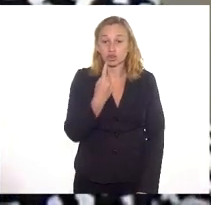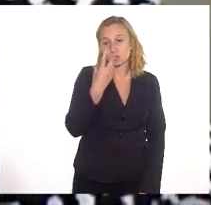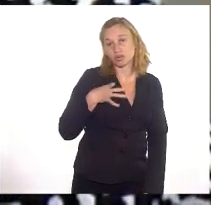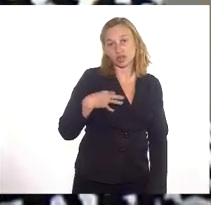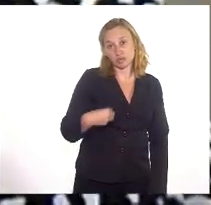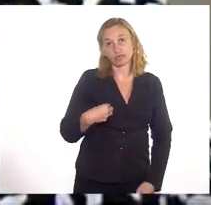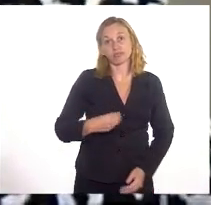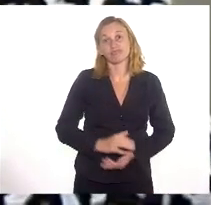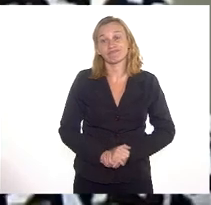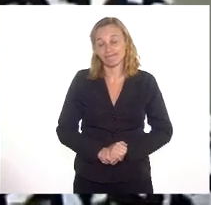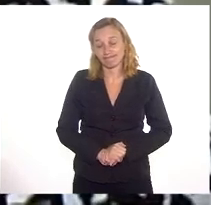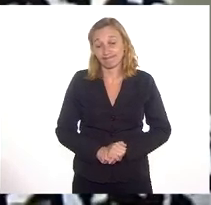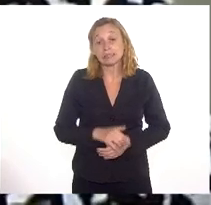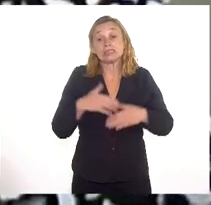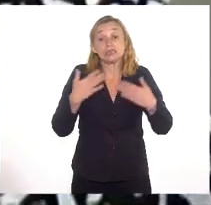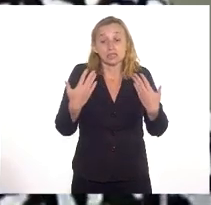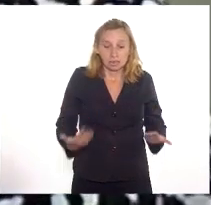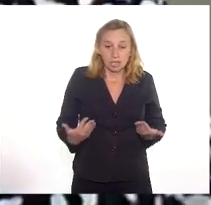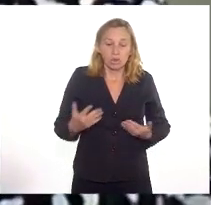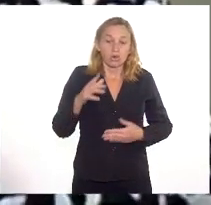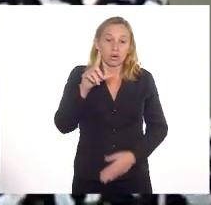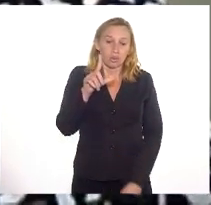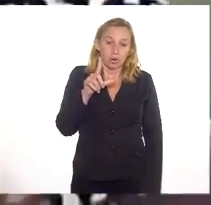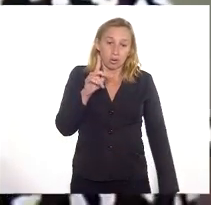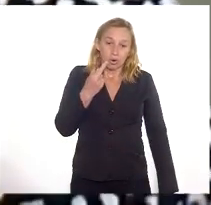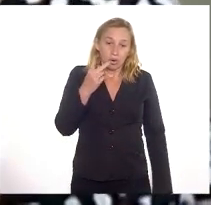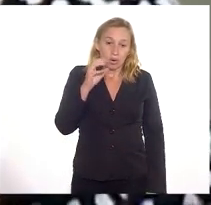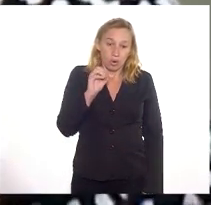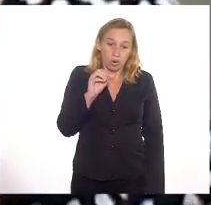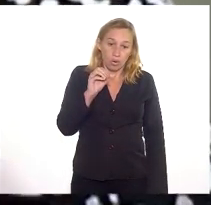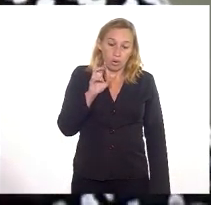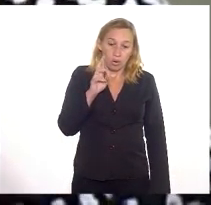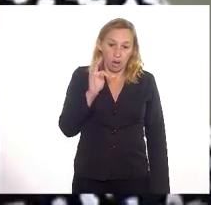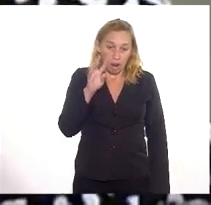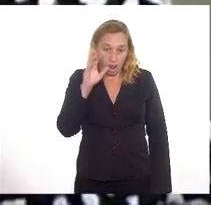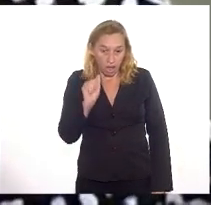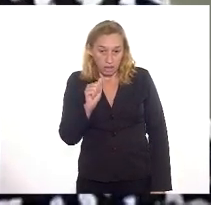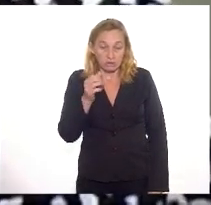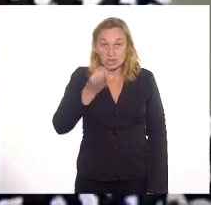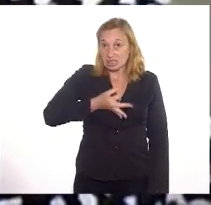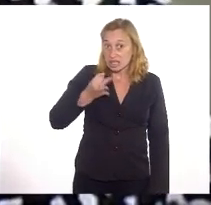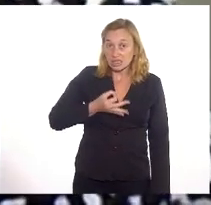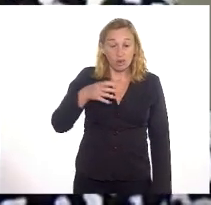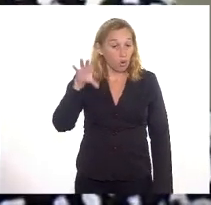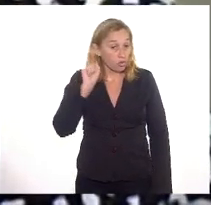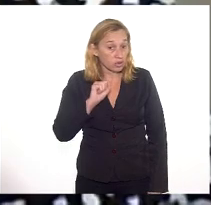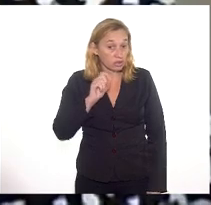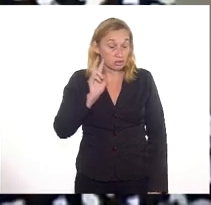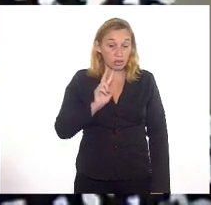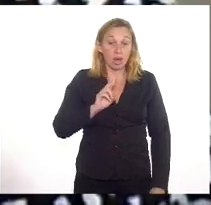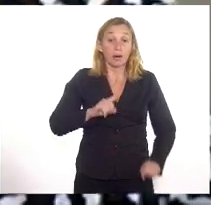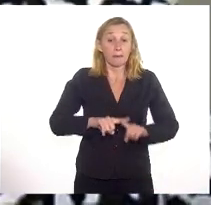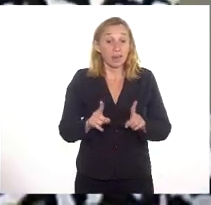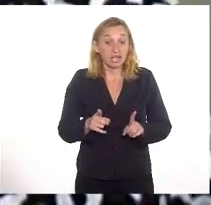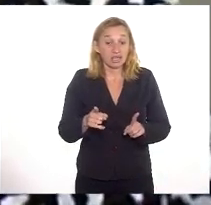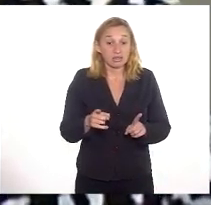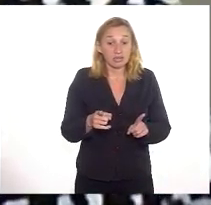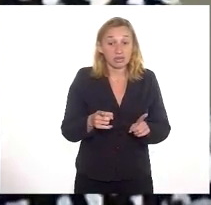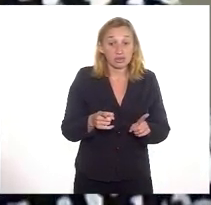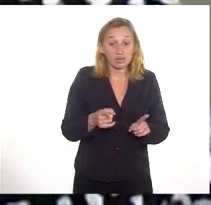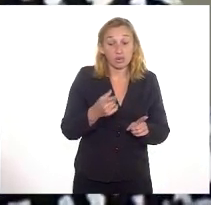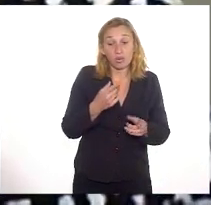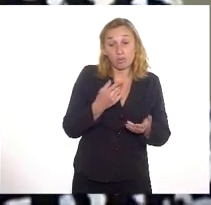filho. Então, Orlando, né, que com certeza não está nos ouvindo, mas Orlando ficou não só sem a